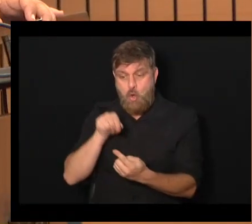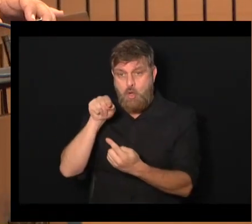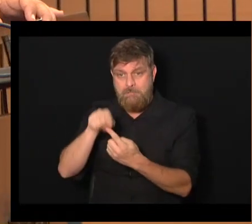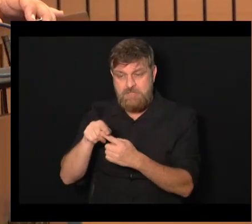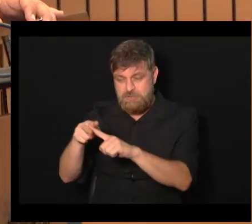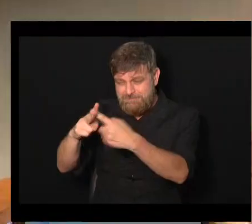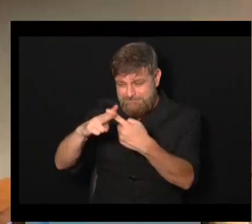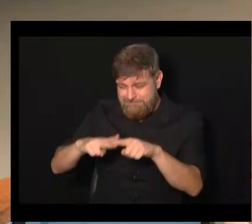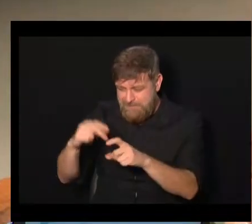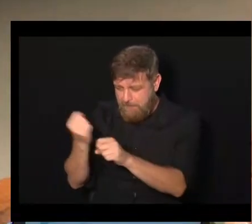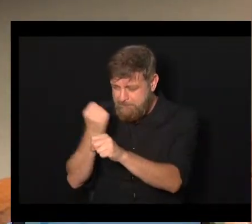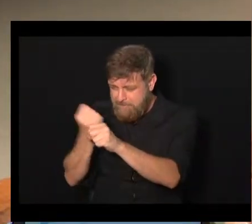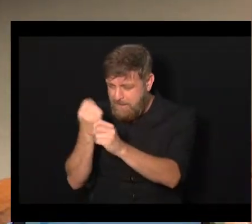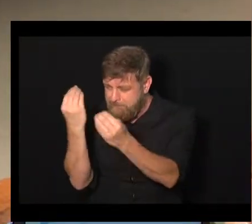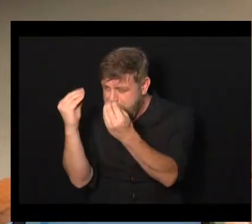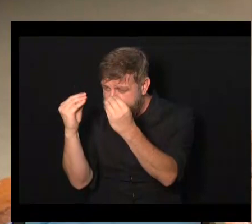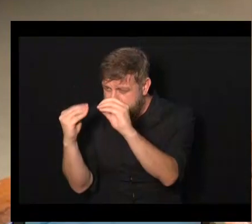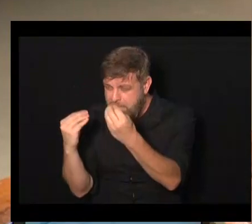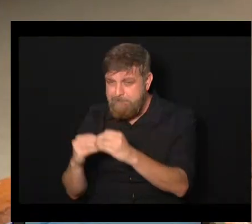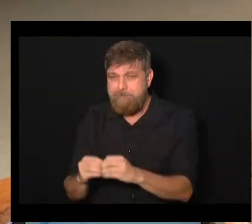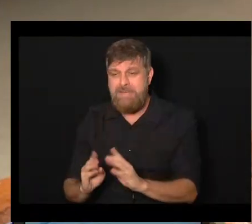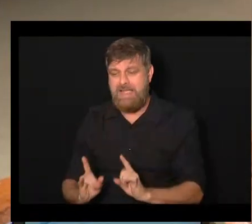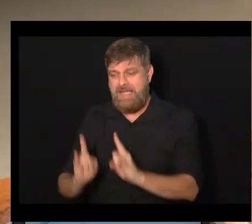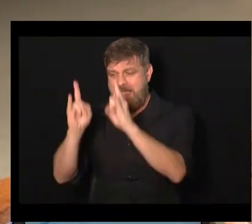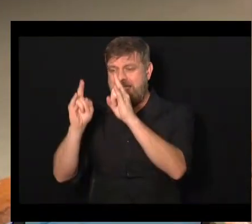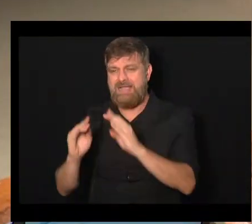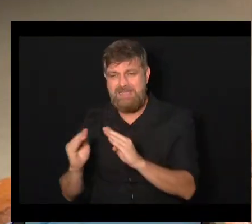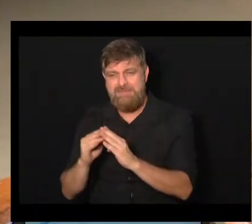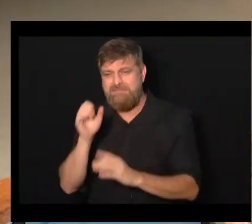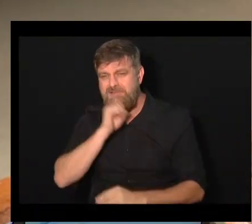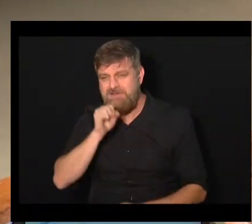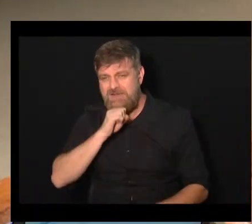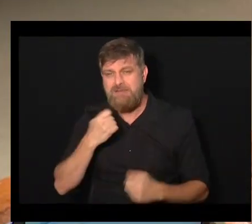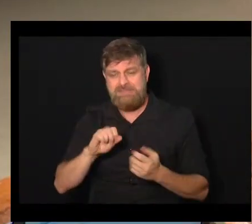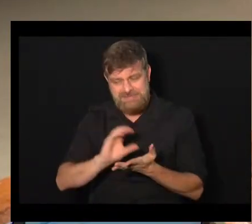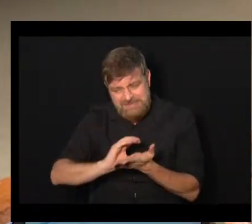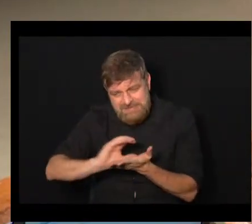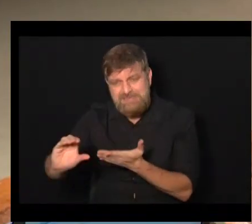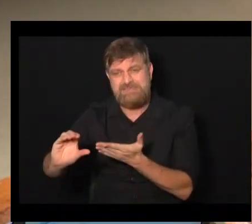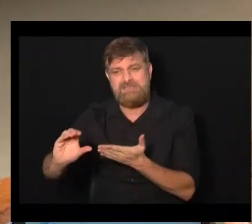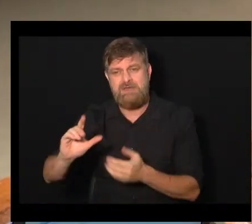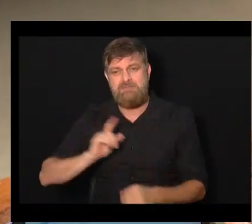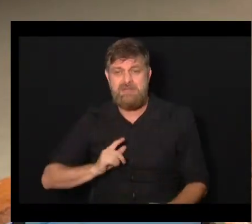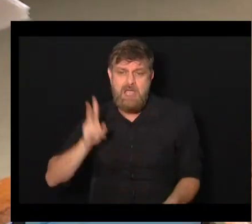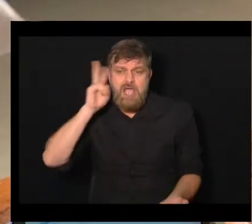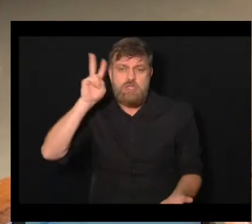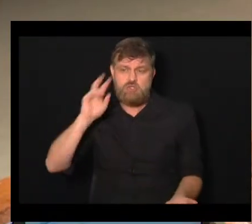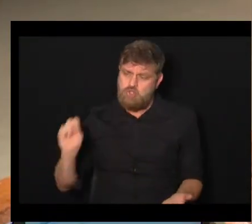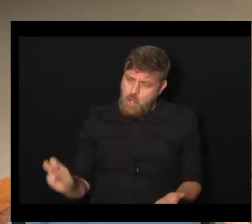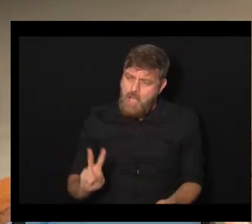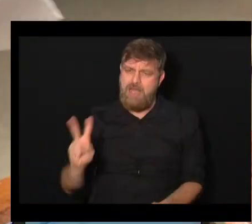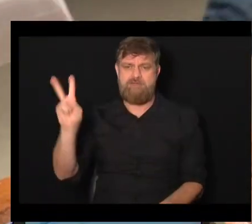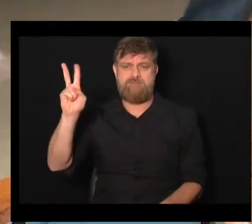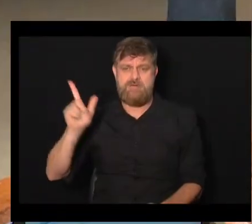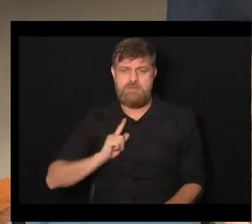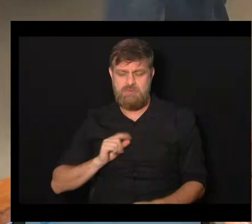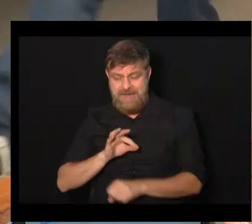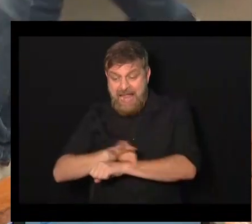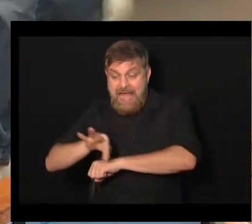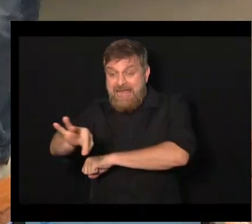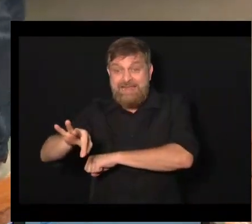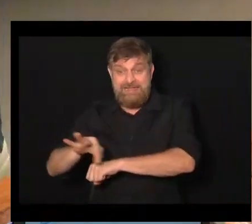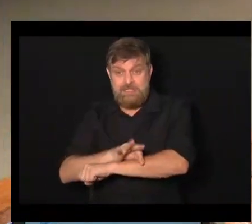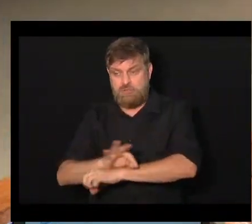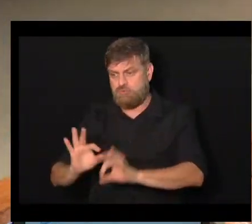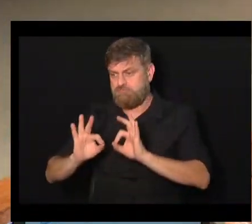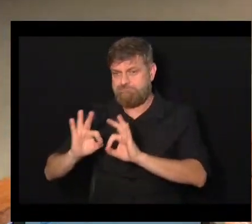recuperar os inúmeros imóveis tombados que precisam de investimento pelo valor histórico, patrimonial, arquitetônico